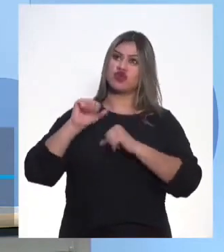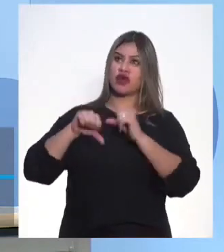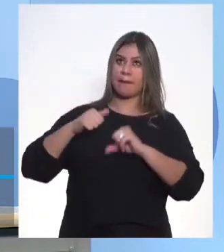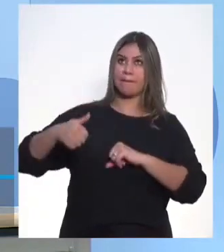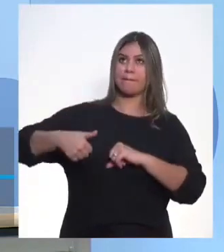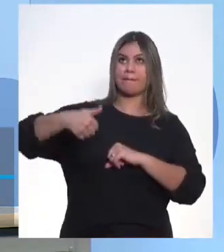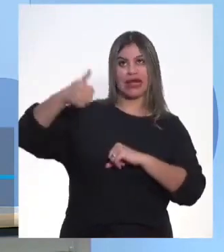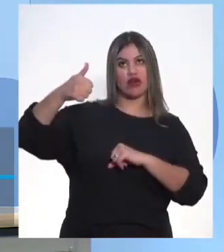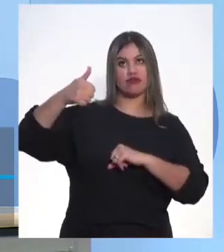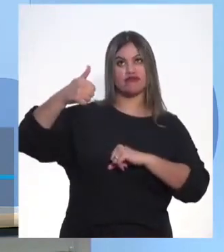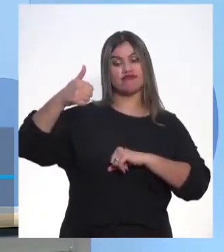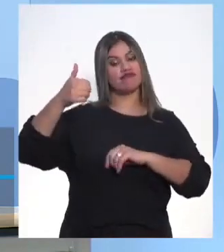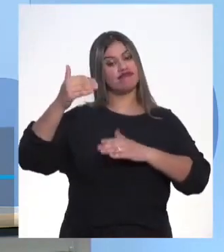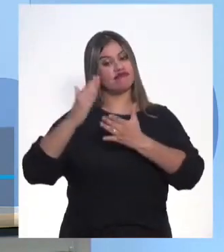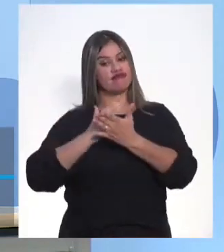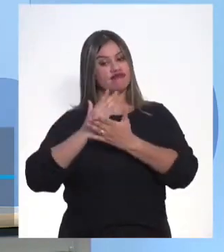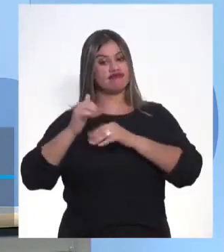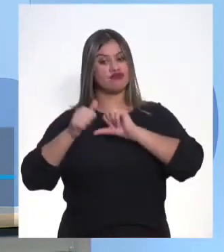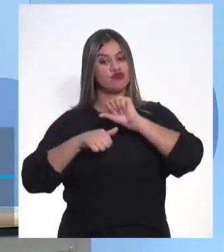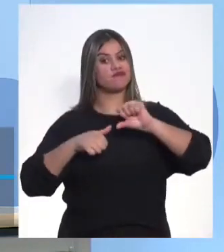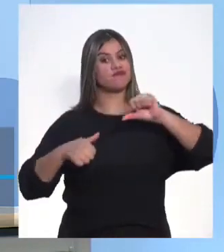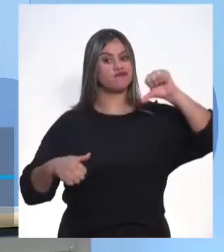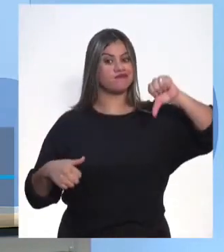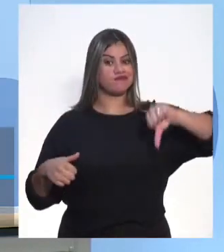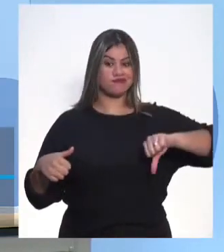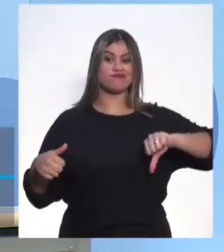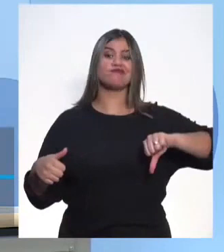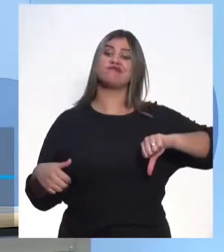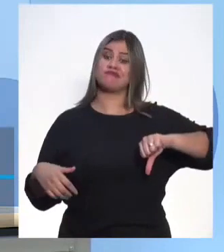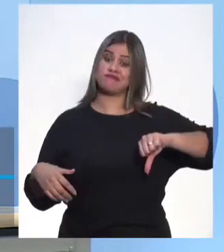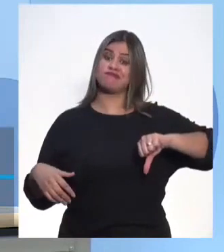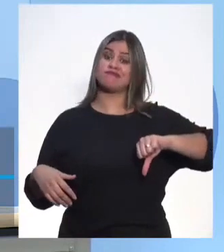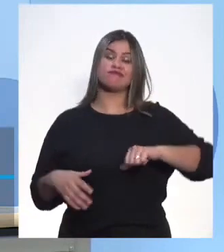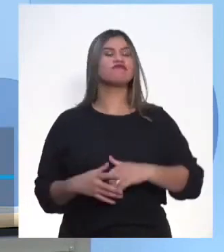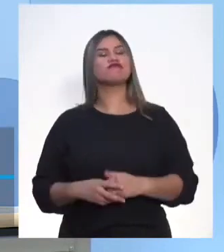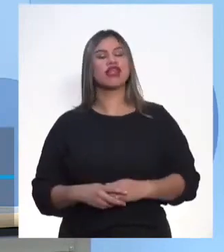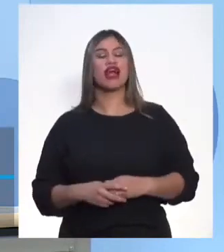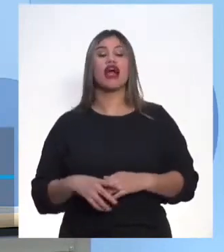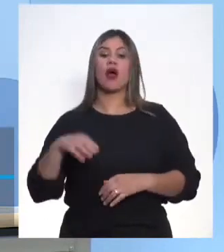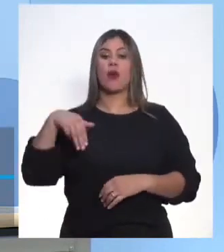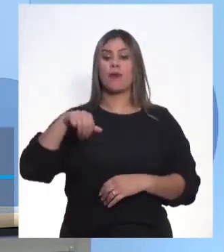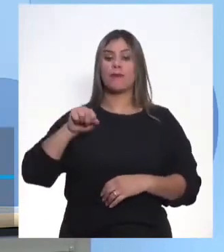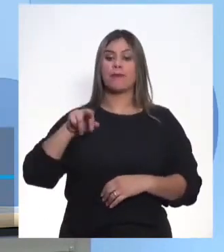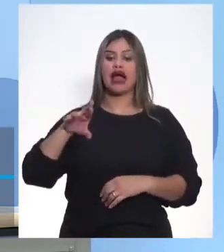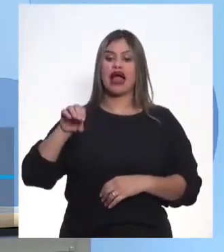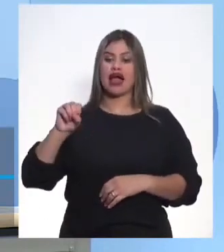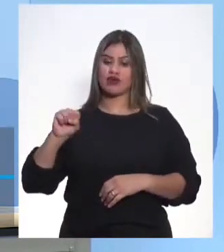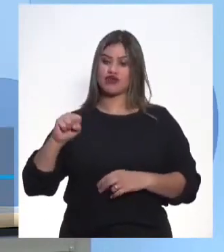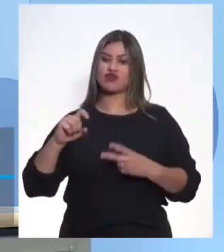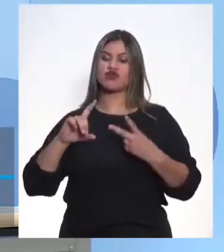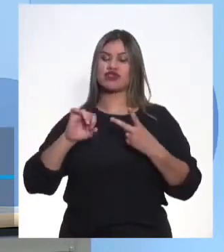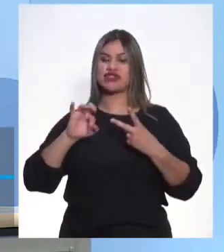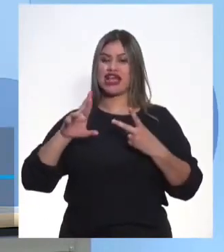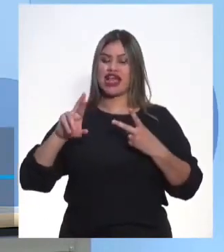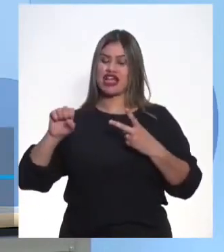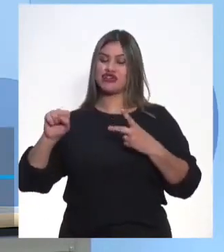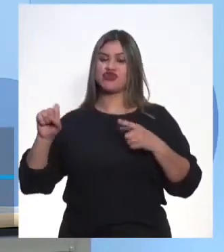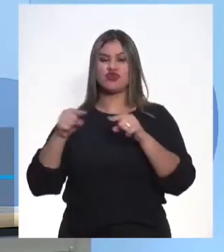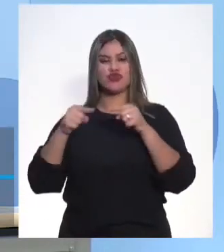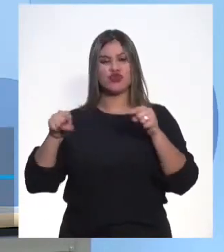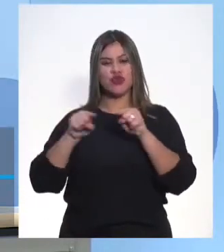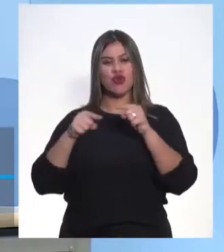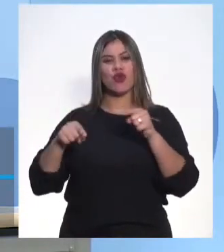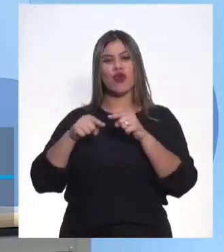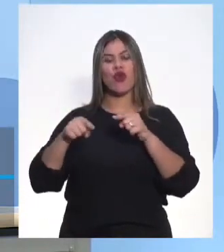mudaram para pior. O professor Marcos e o professor Sérgio recordaram aquela música do nosso gênio aí da história da